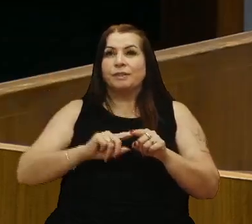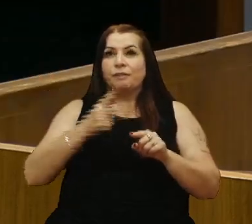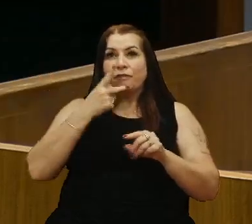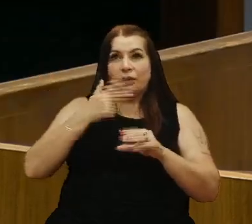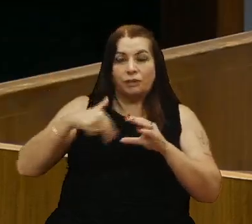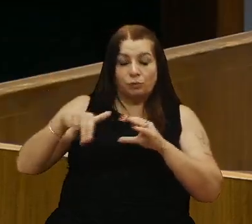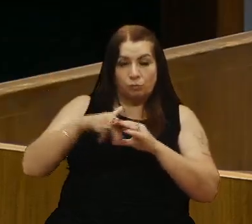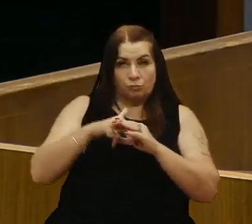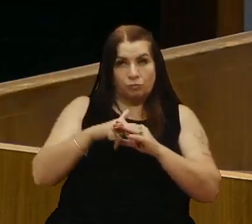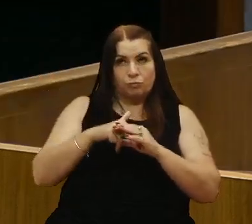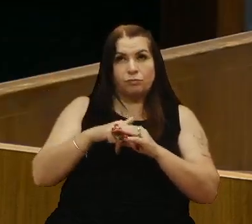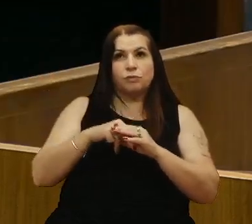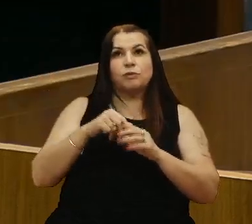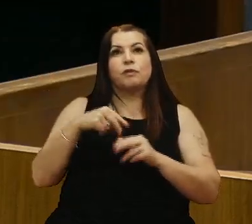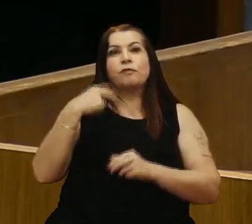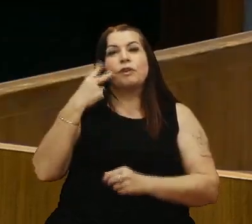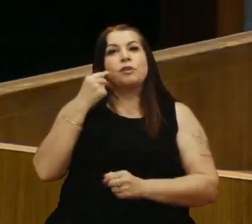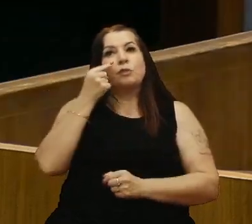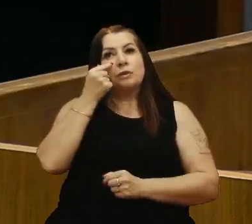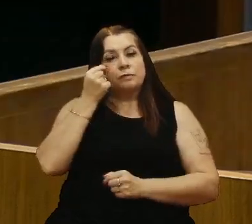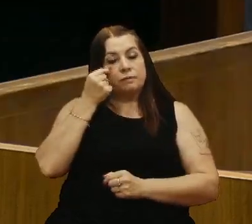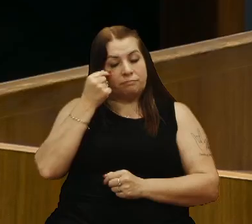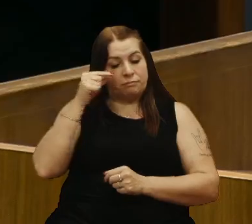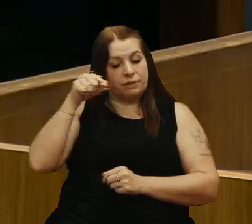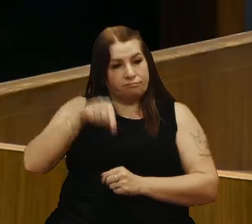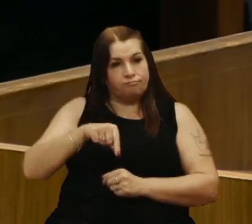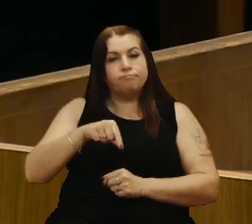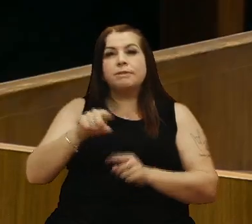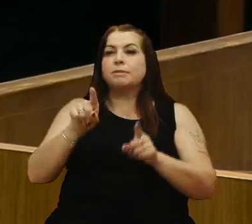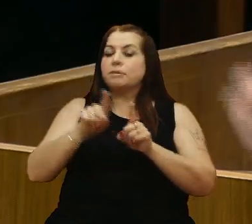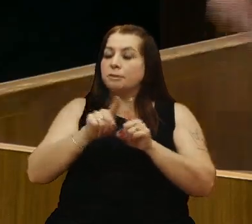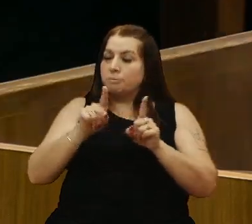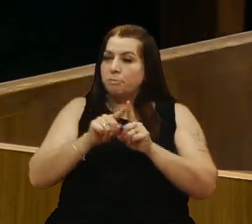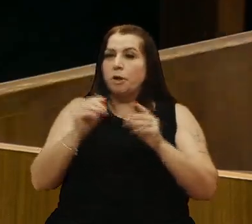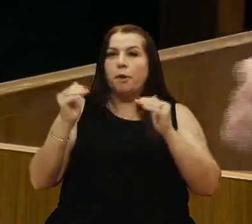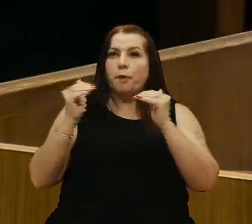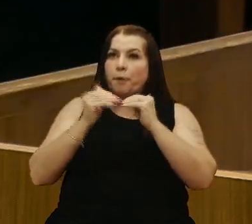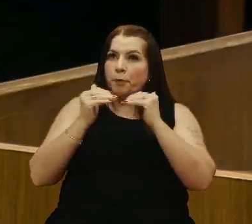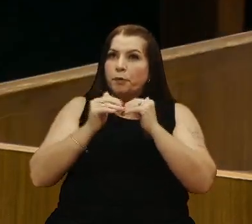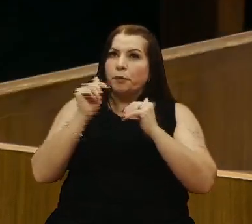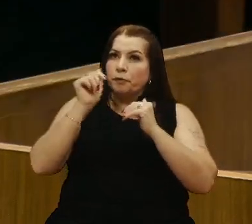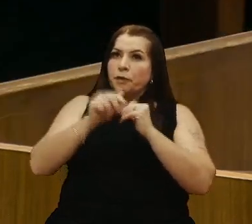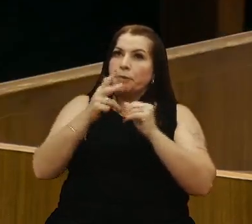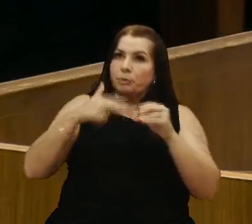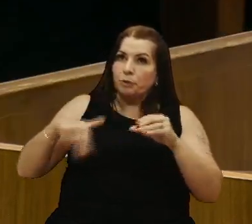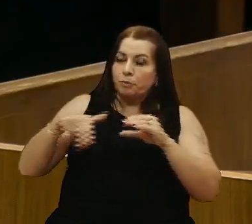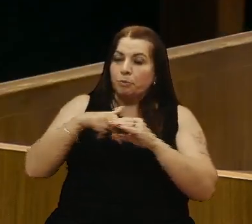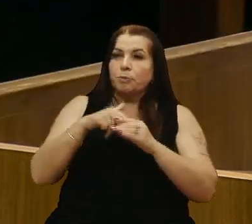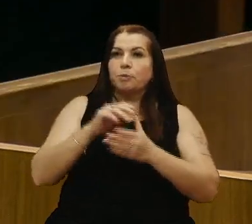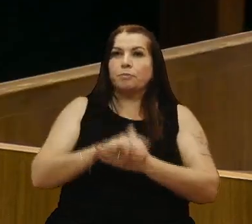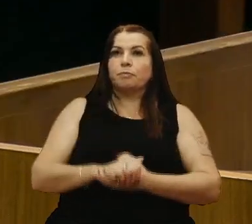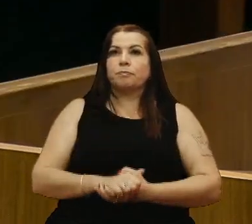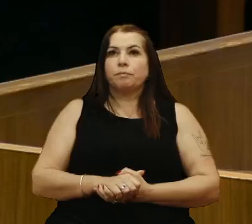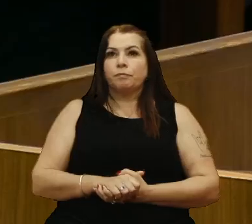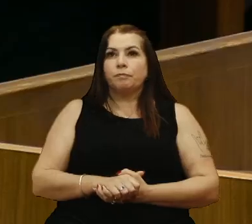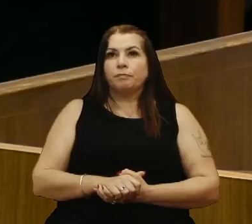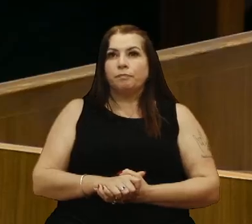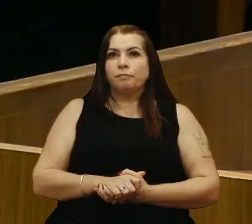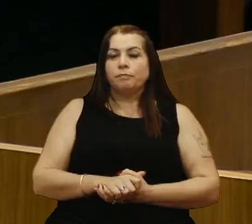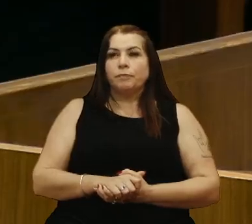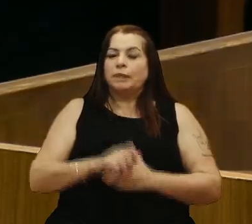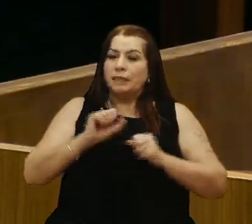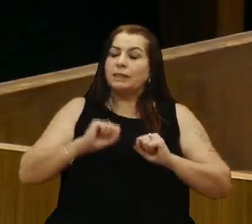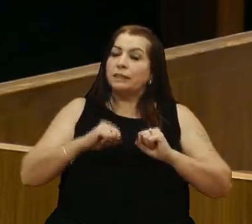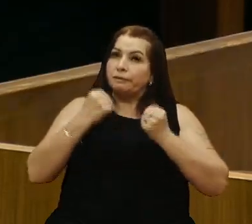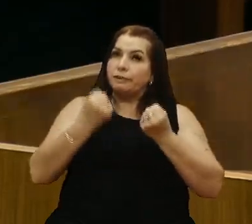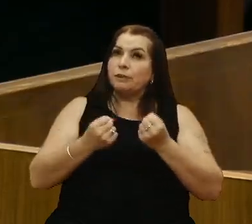tribuna, o vereador Eloy Frisso, que estava aqui na Câmara, também concordou, veio para essa tribuna, né,